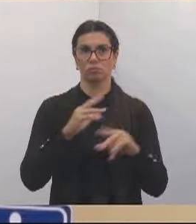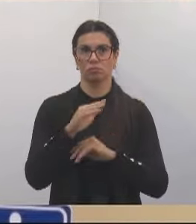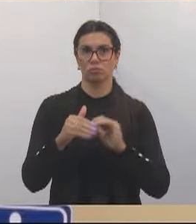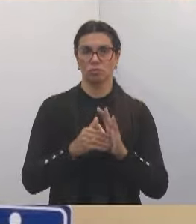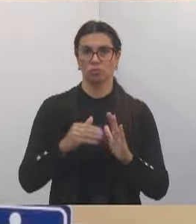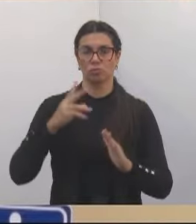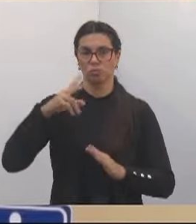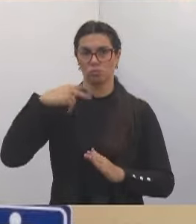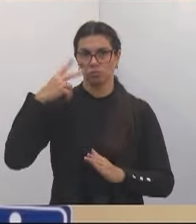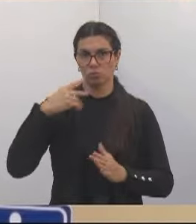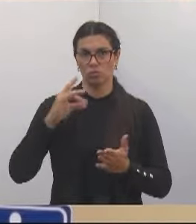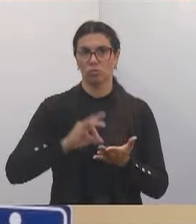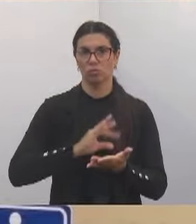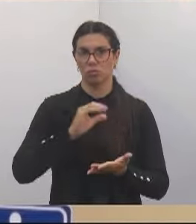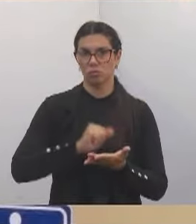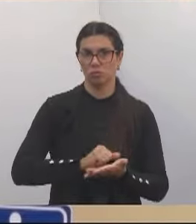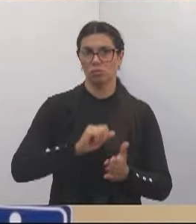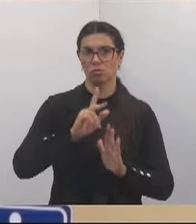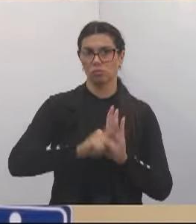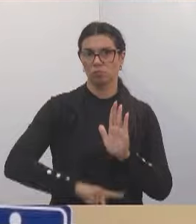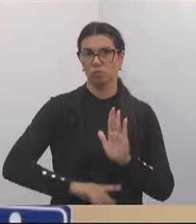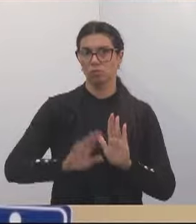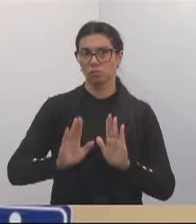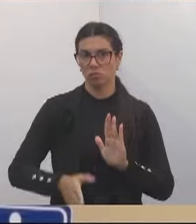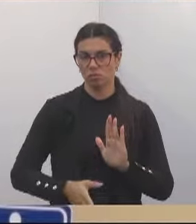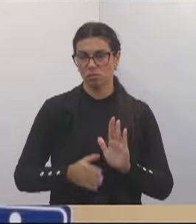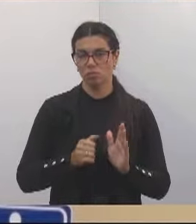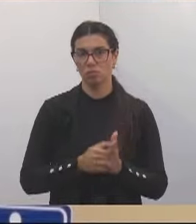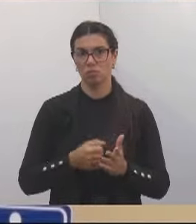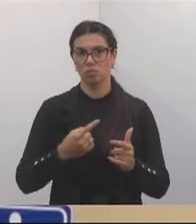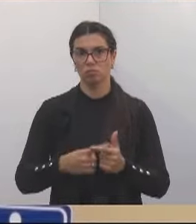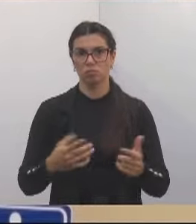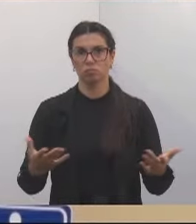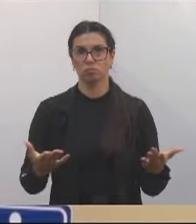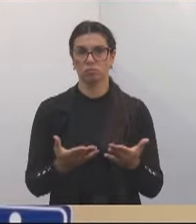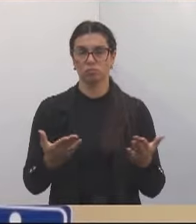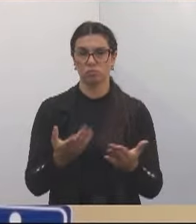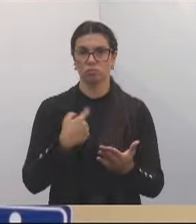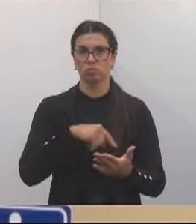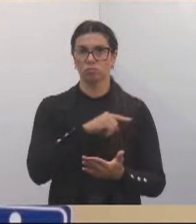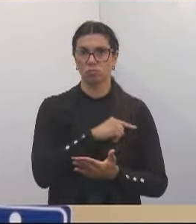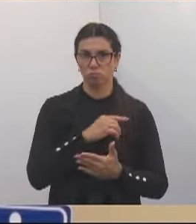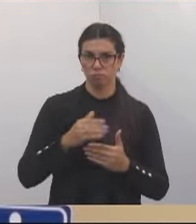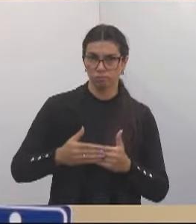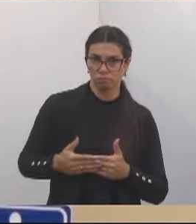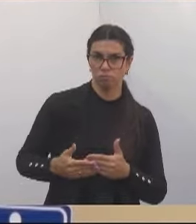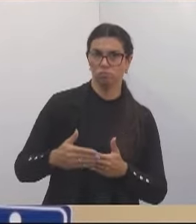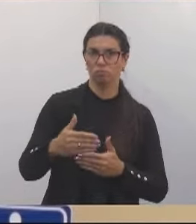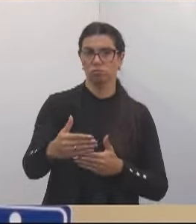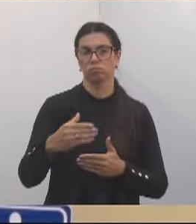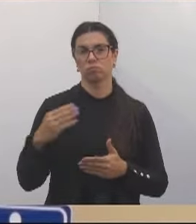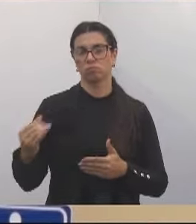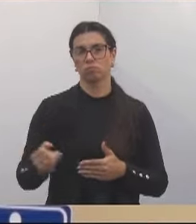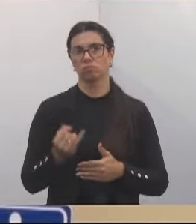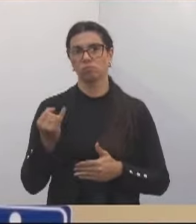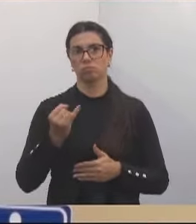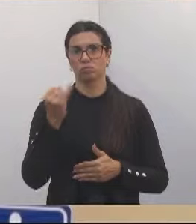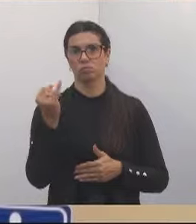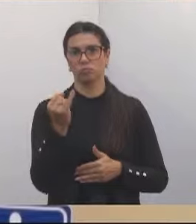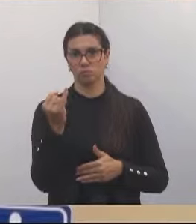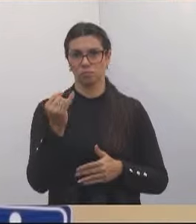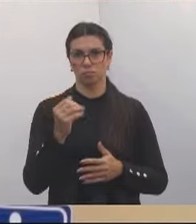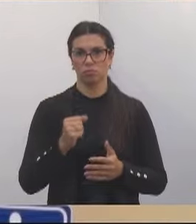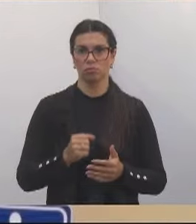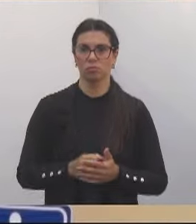vereadores que assinaram esse projeto, porque hoje nós damos um passo importante,